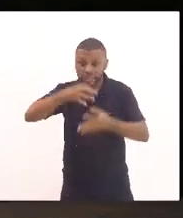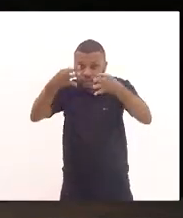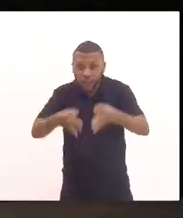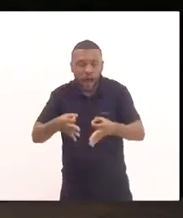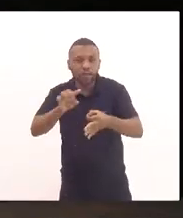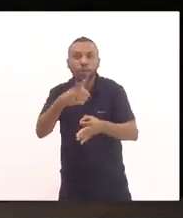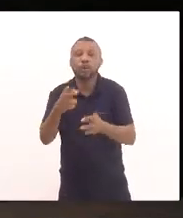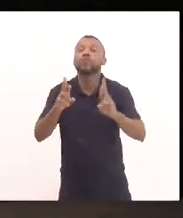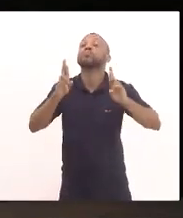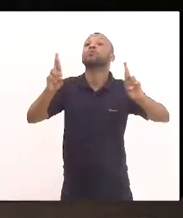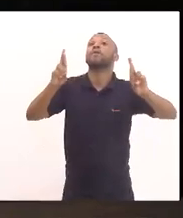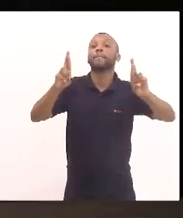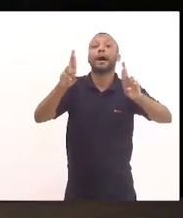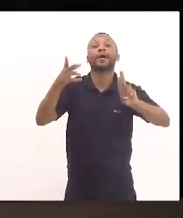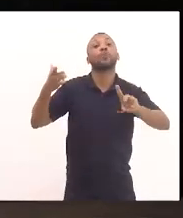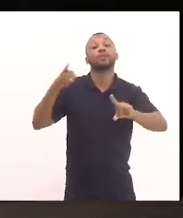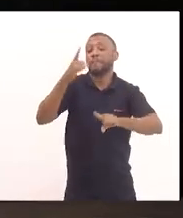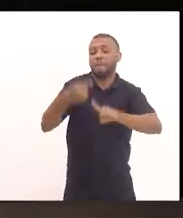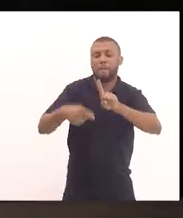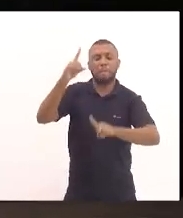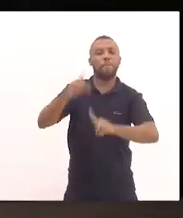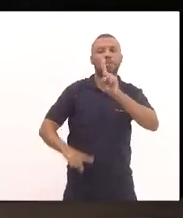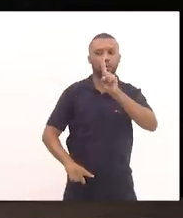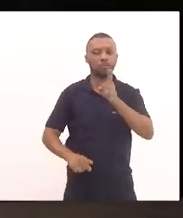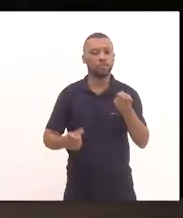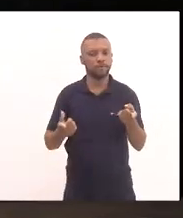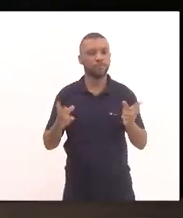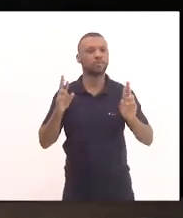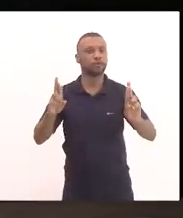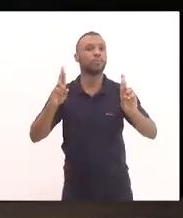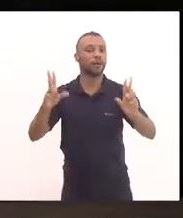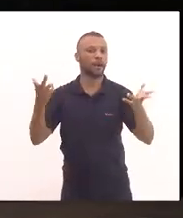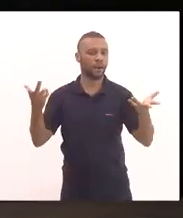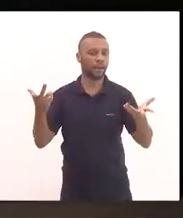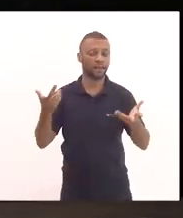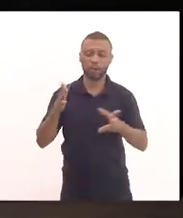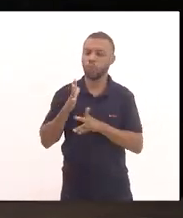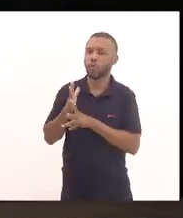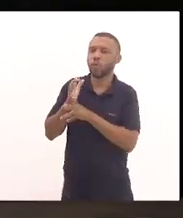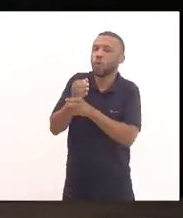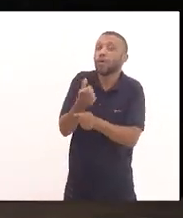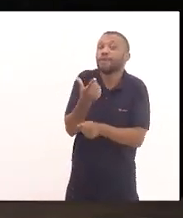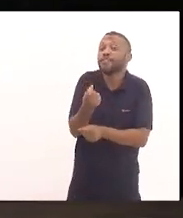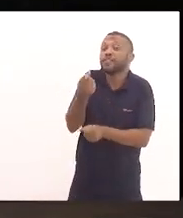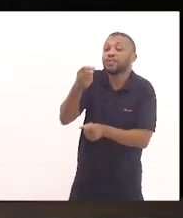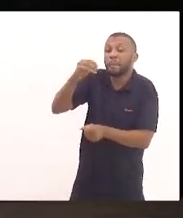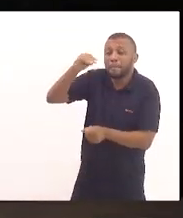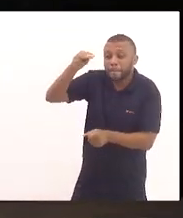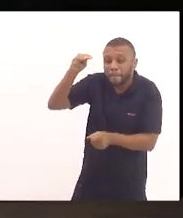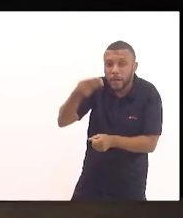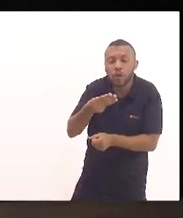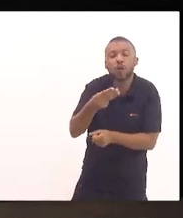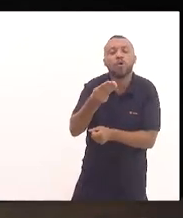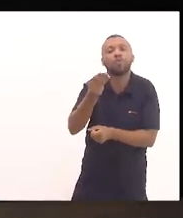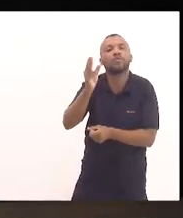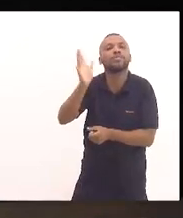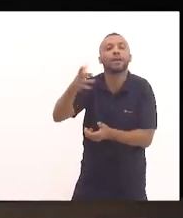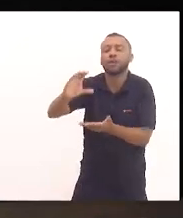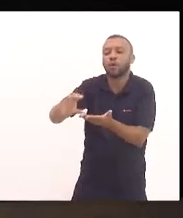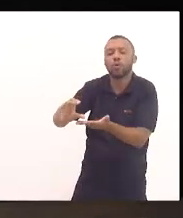gente torce para que ele se efetive, mais de 20 milhões estariam nas mãos